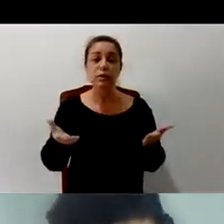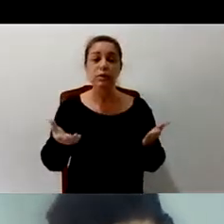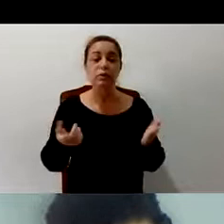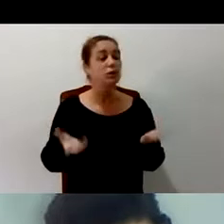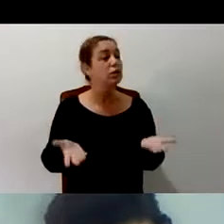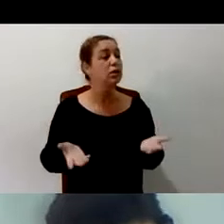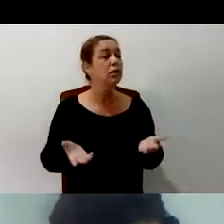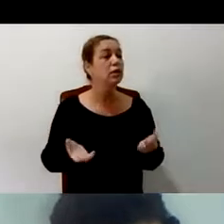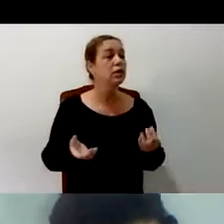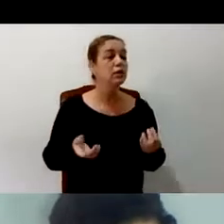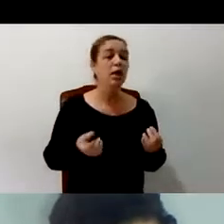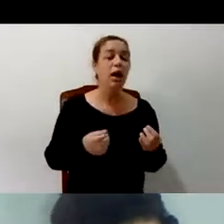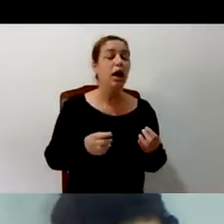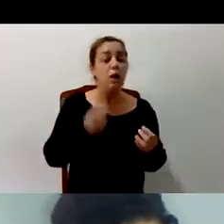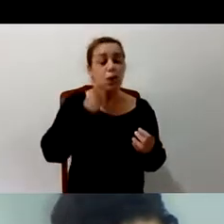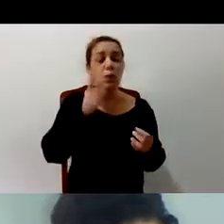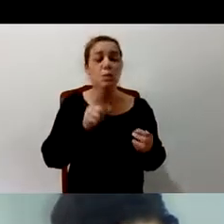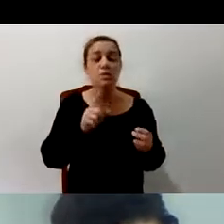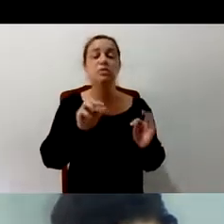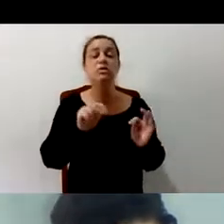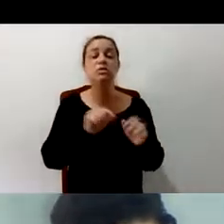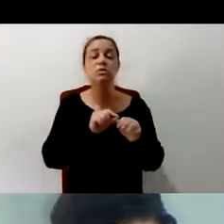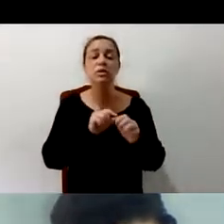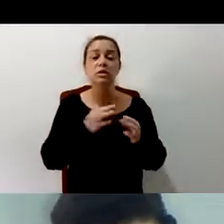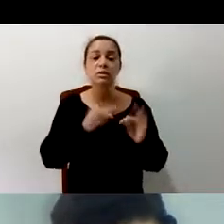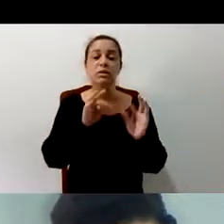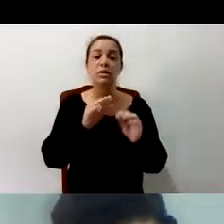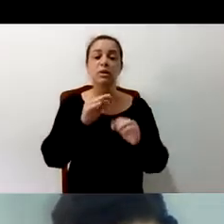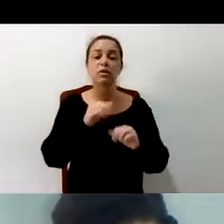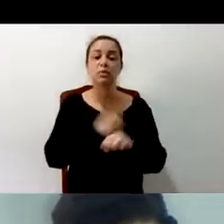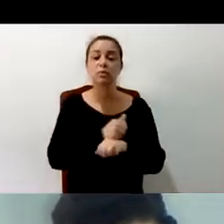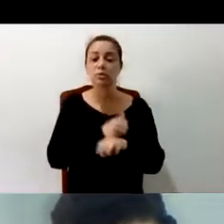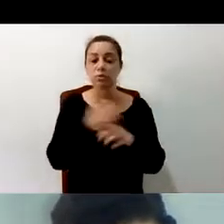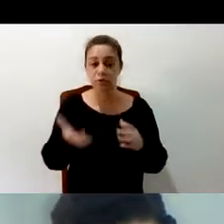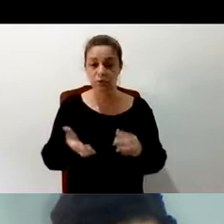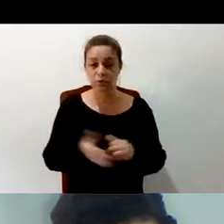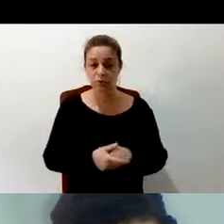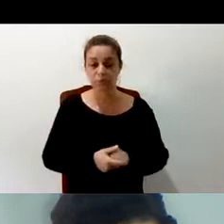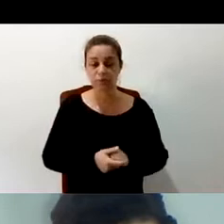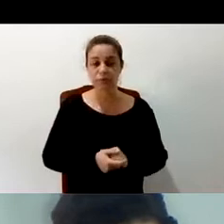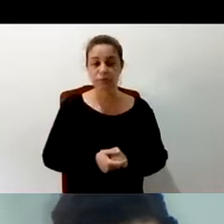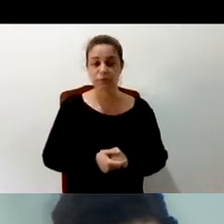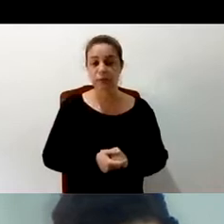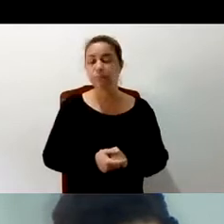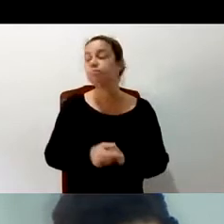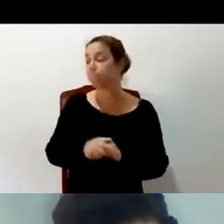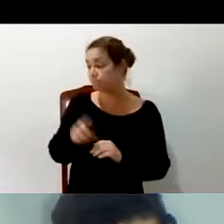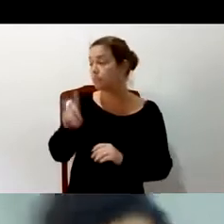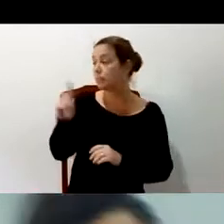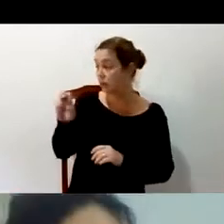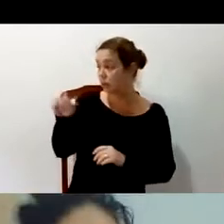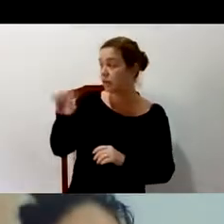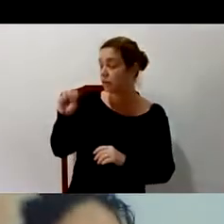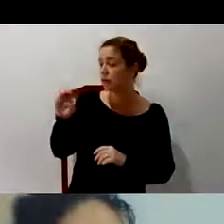e concluir ensino técnico e profissional. Muito bem, Denise. É assim, o seu trabalho, né, ele tem